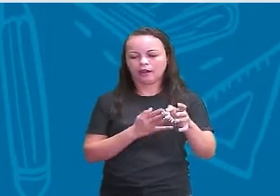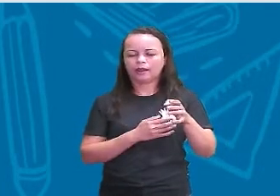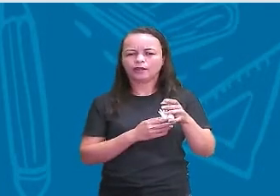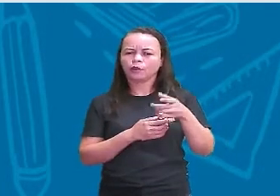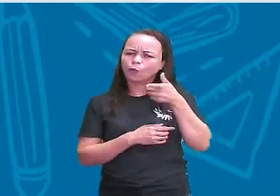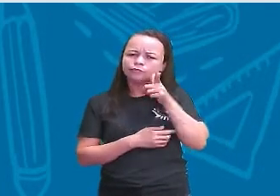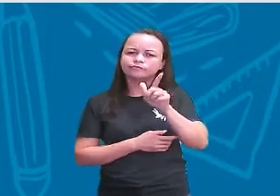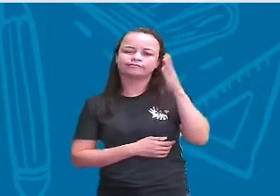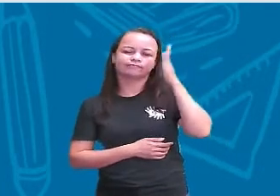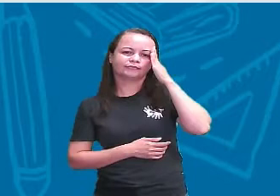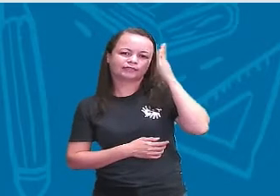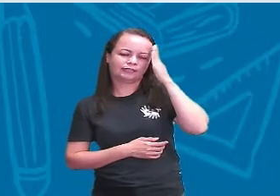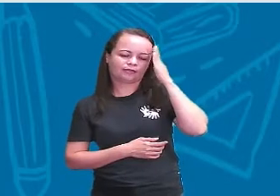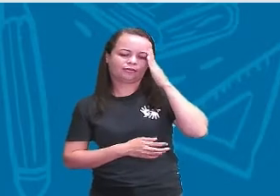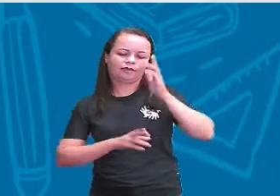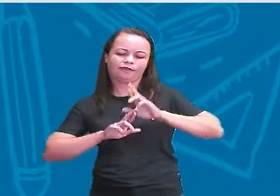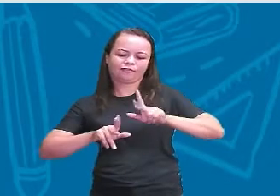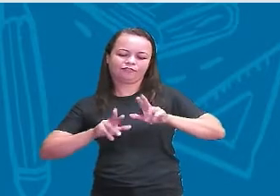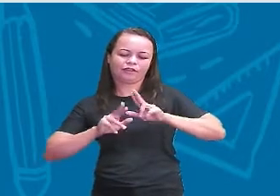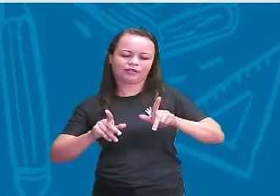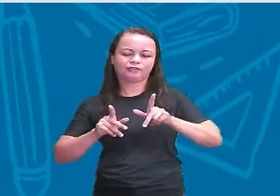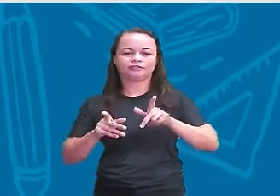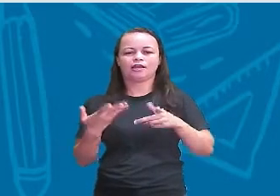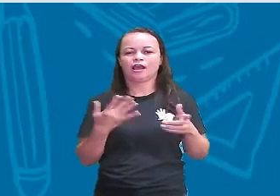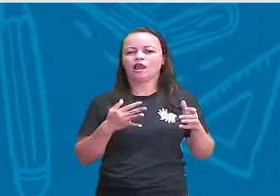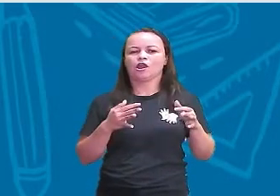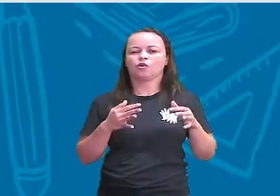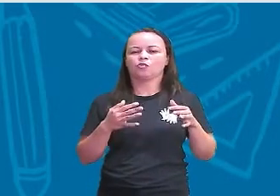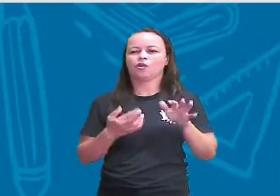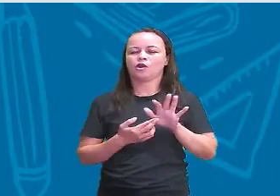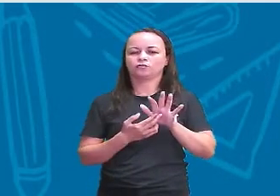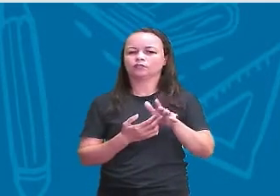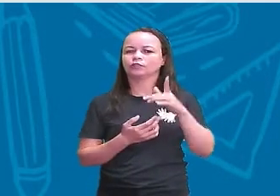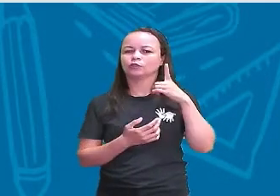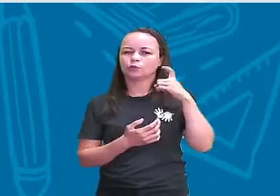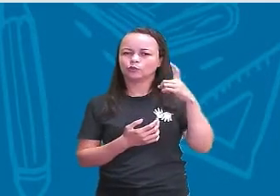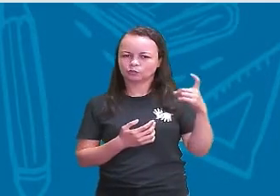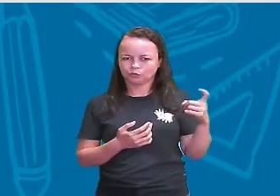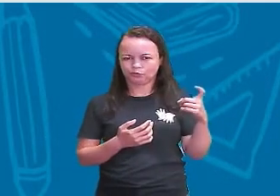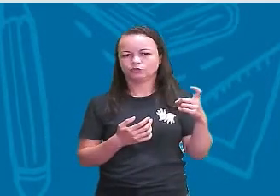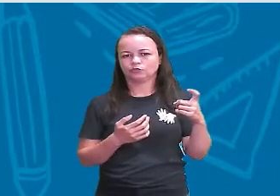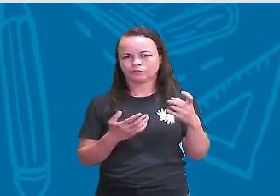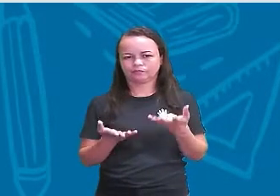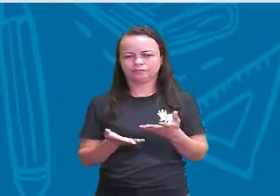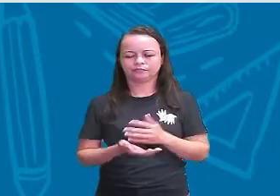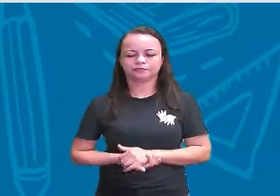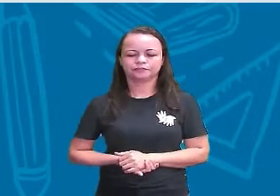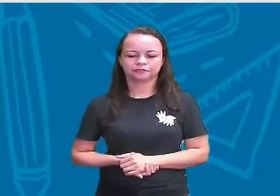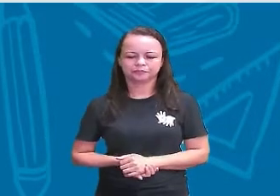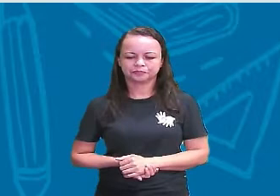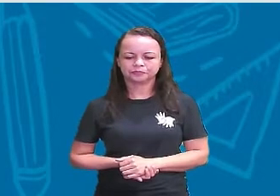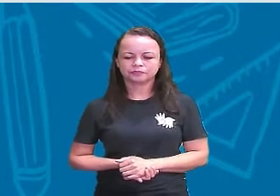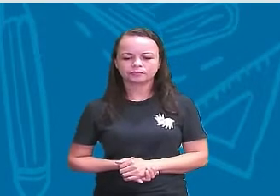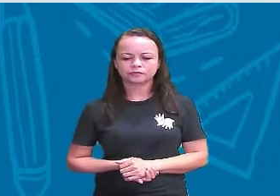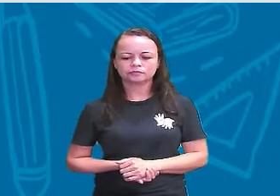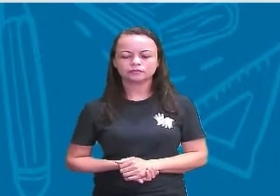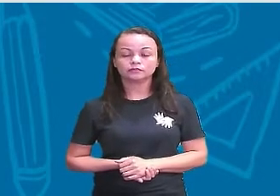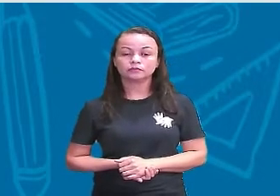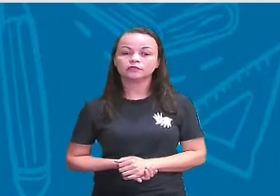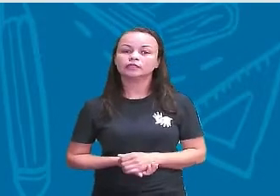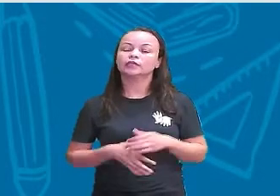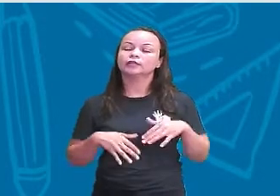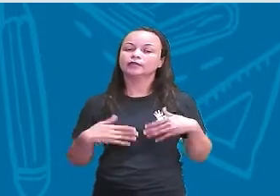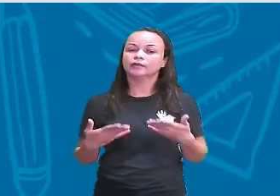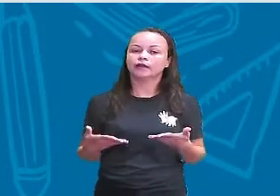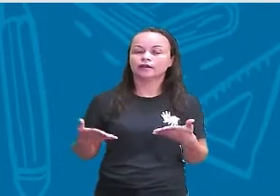entender e diferenciar qual instrumento está emitindo aquele determinado som, tá certo? E